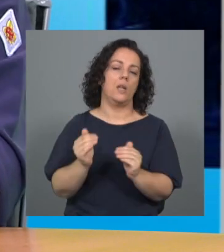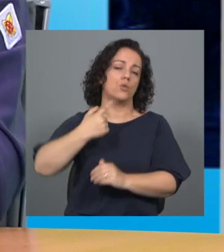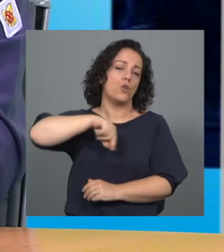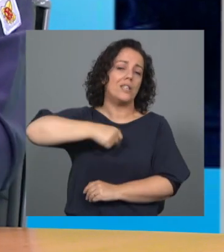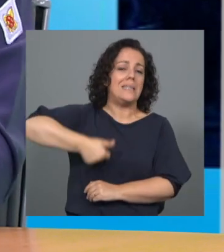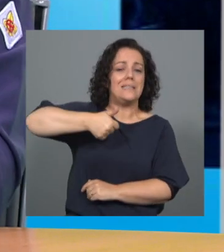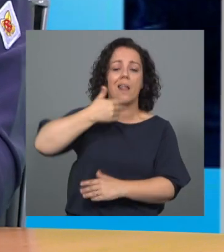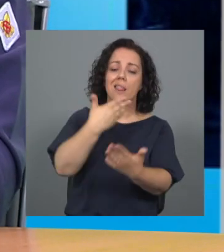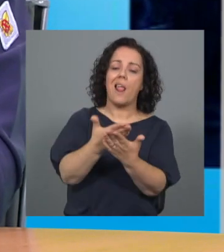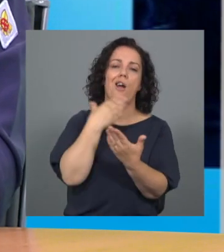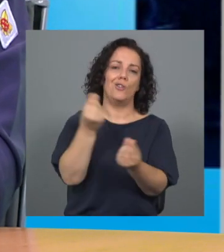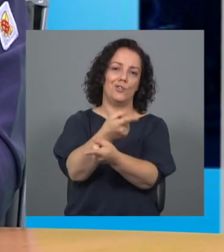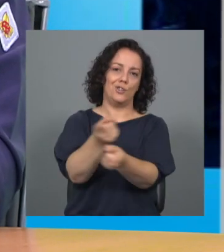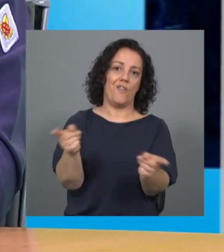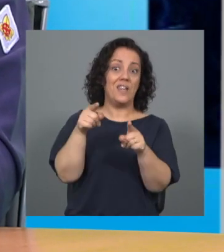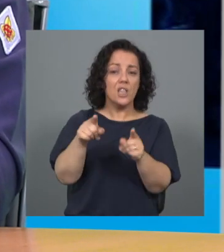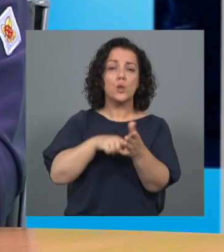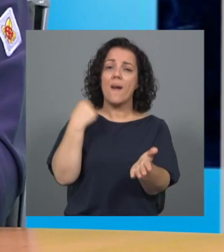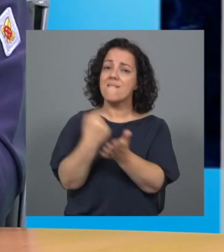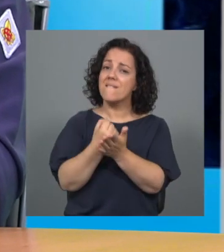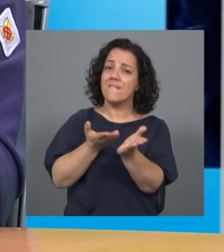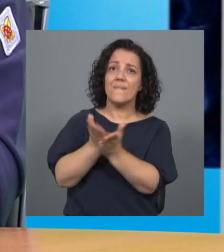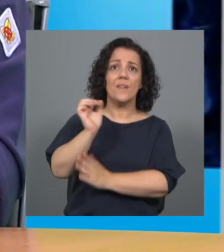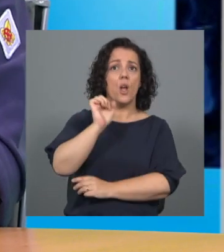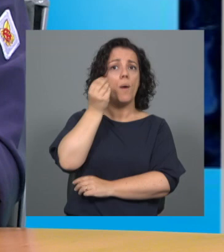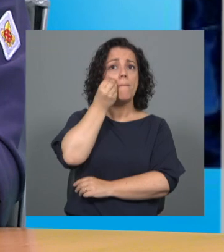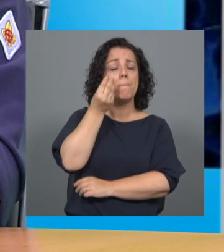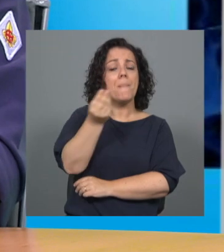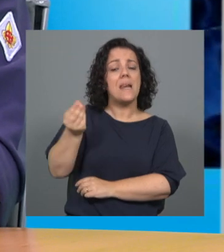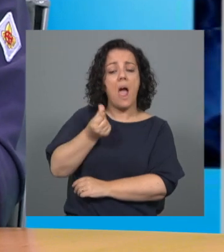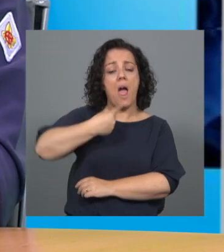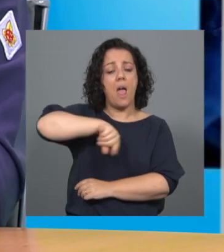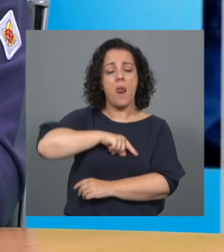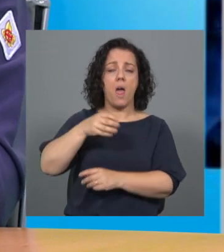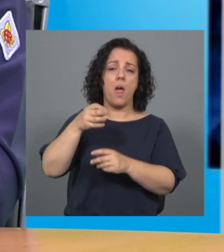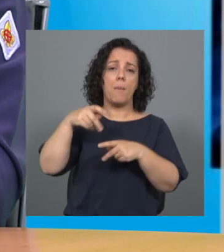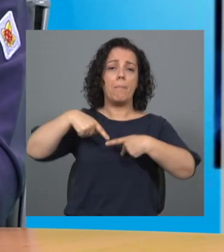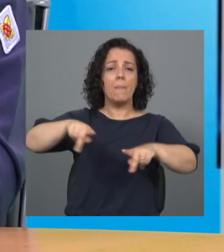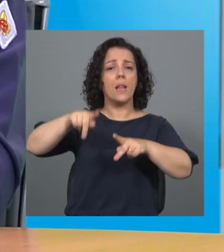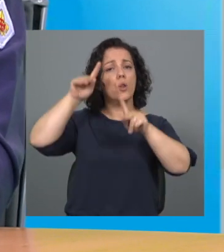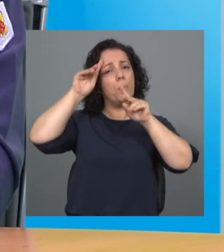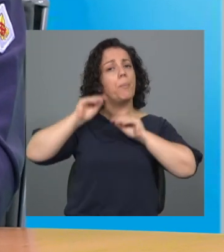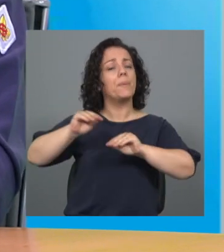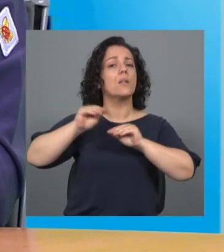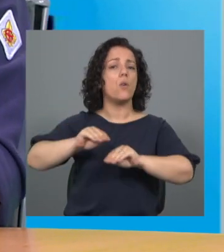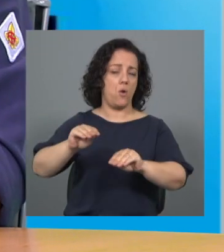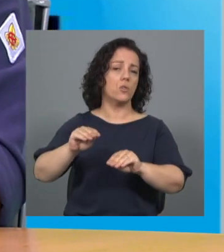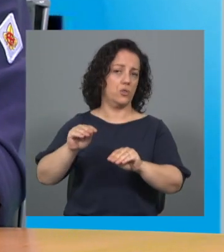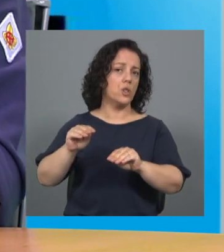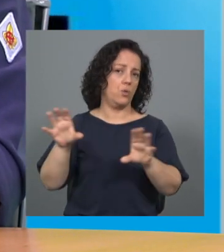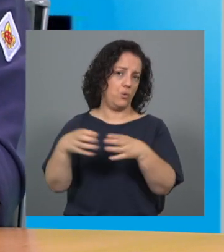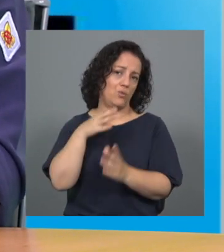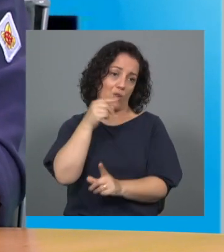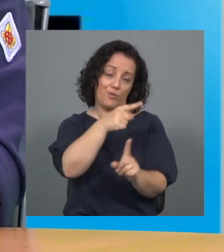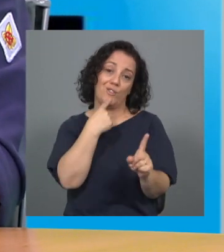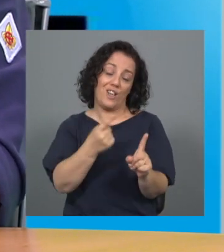aos nossos jovens e isto é uma constante, é uma forma como nós trabalhamos, o método pedagógico com os nossos jovens passa muito e fez muito bem em referir